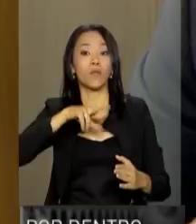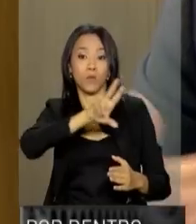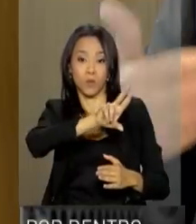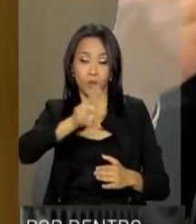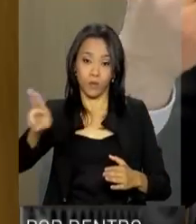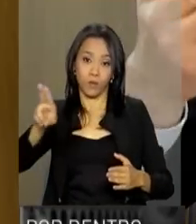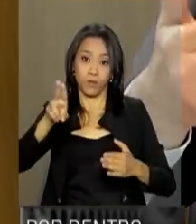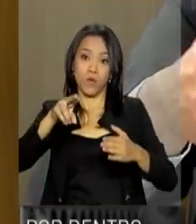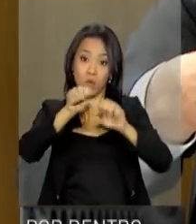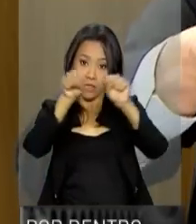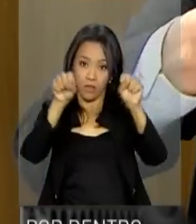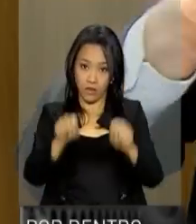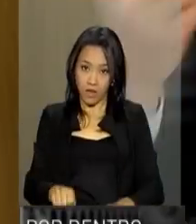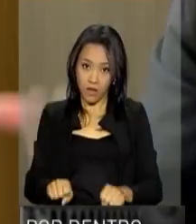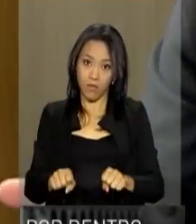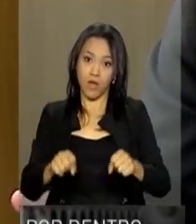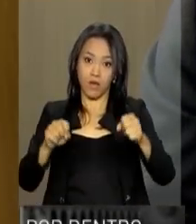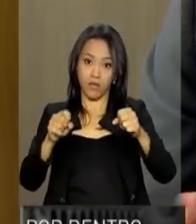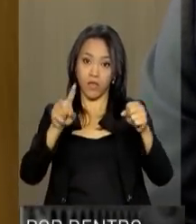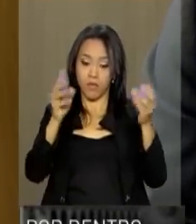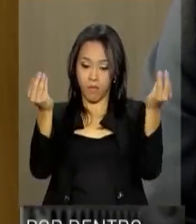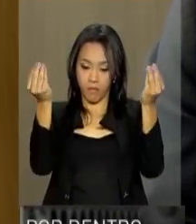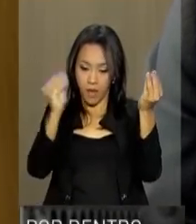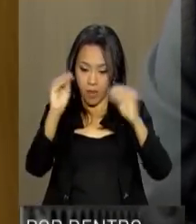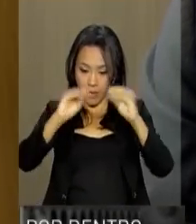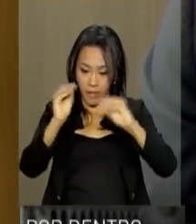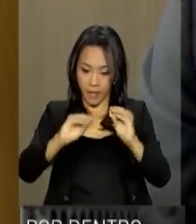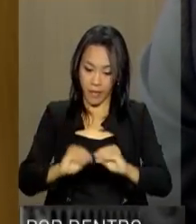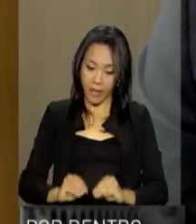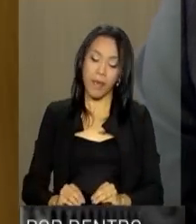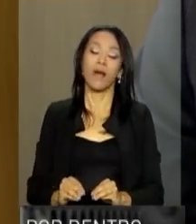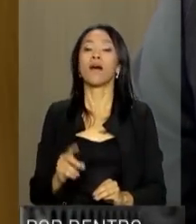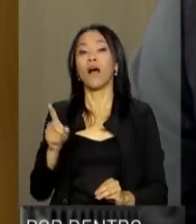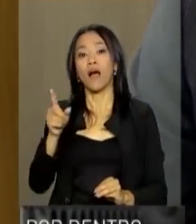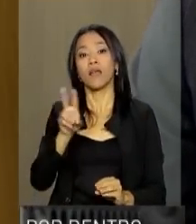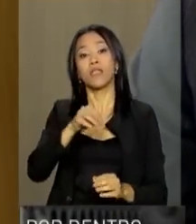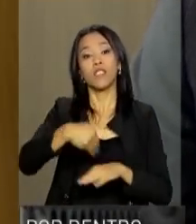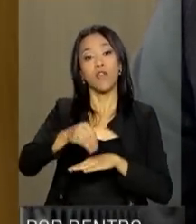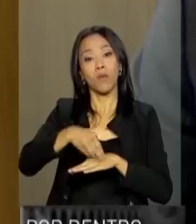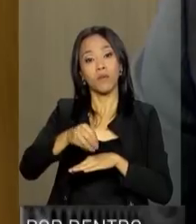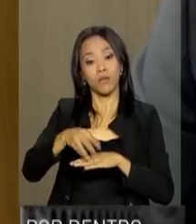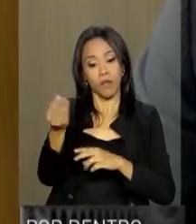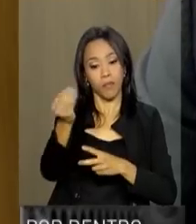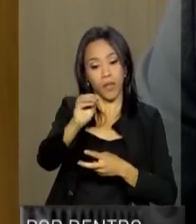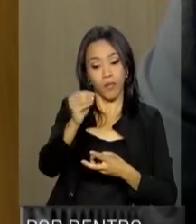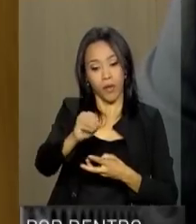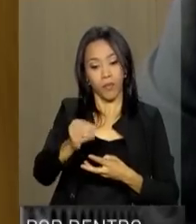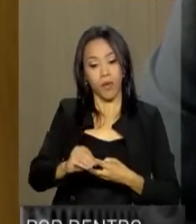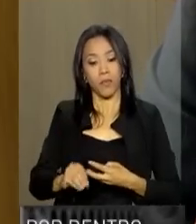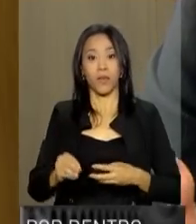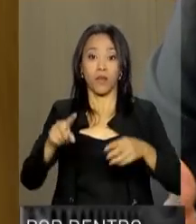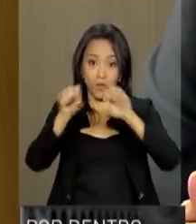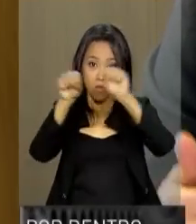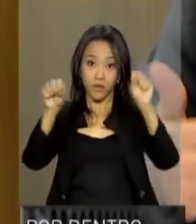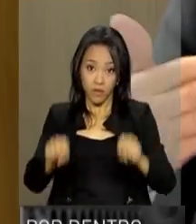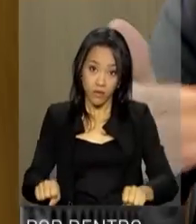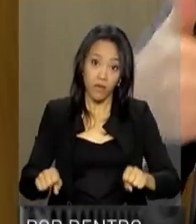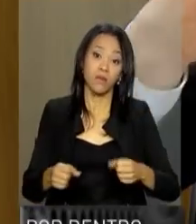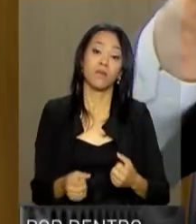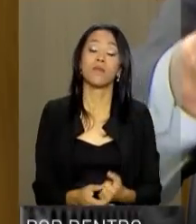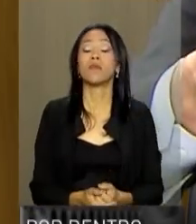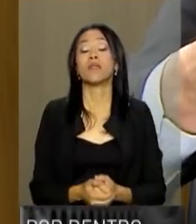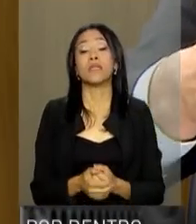que que praticamente metade da população brasileira tem renda menor que meio salário mínimo per capta familiar